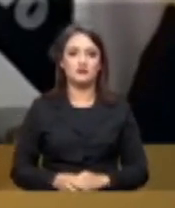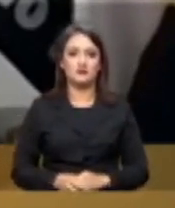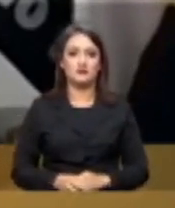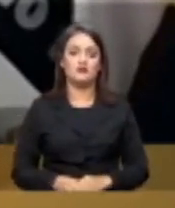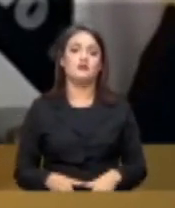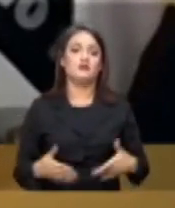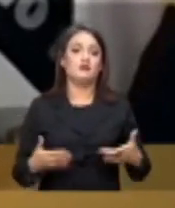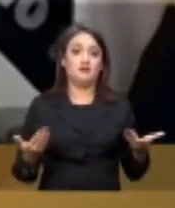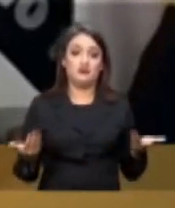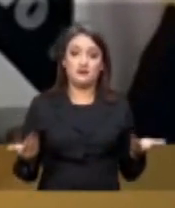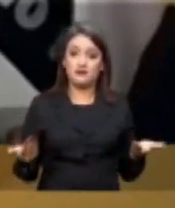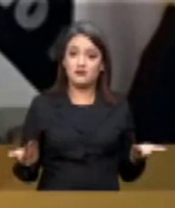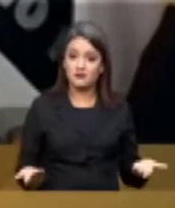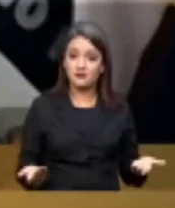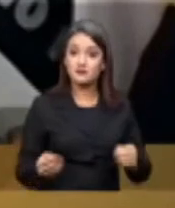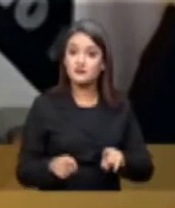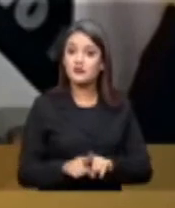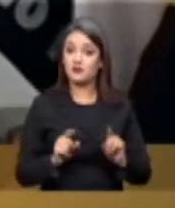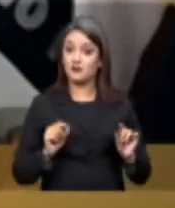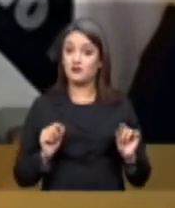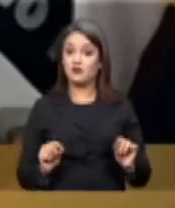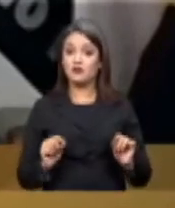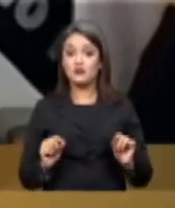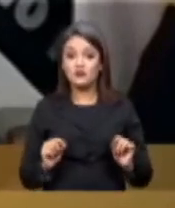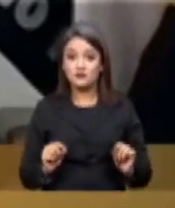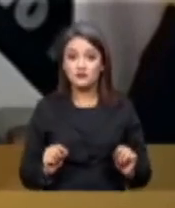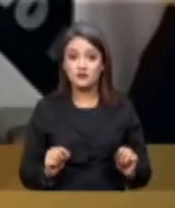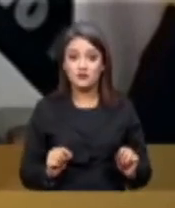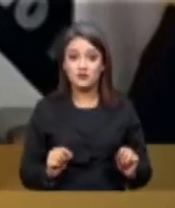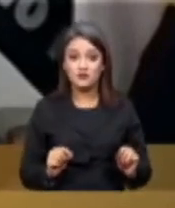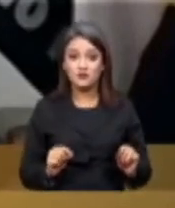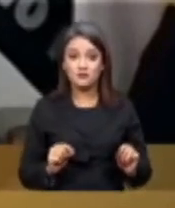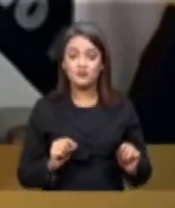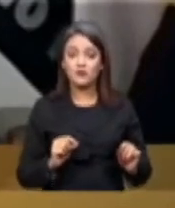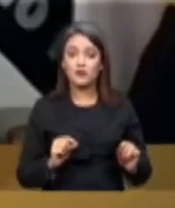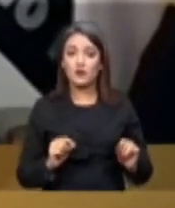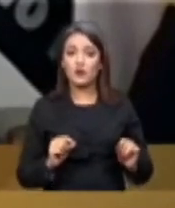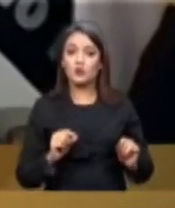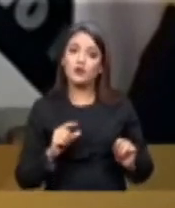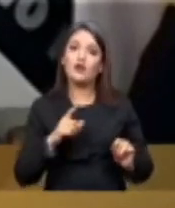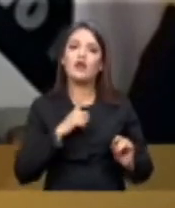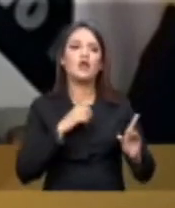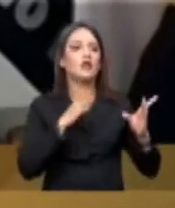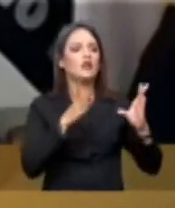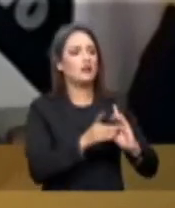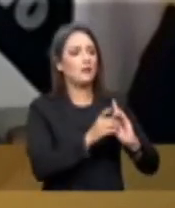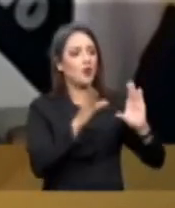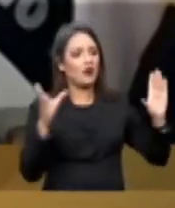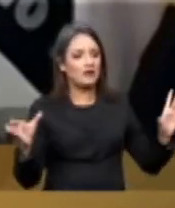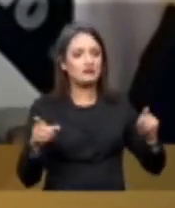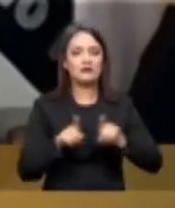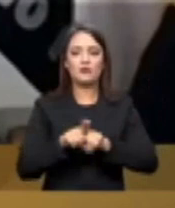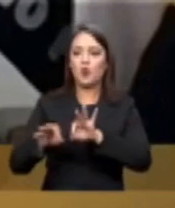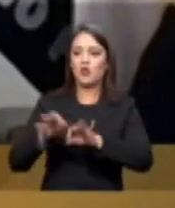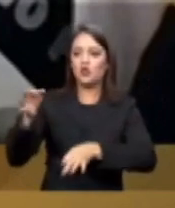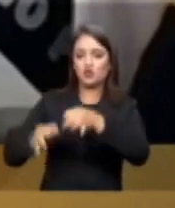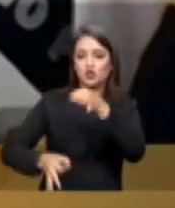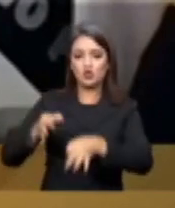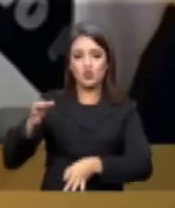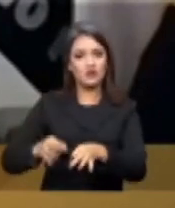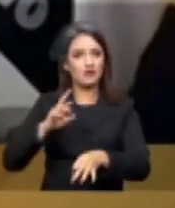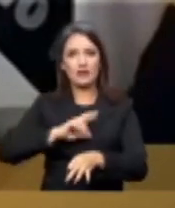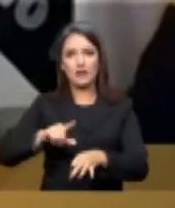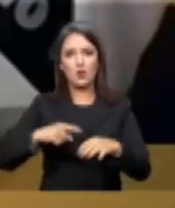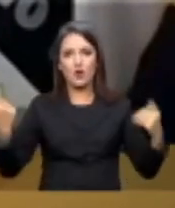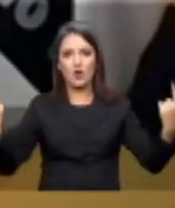não existe, com efeito, antagonismo possível entre regime democrático e ordem jurídica, e nenhum dos dois se mantém de